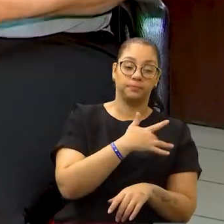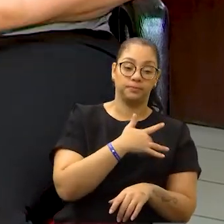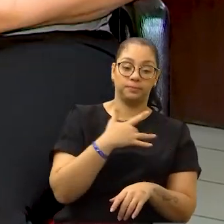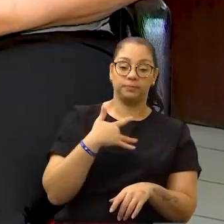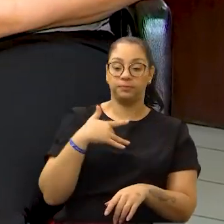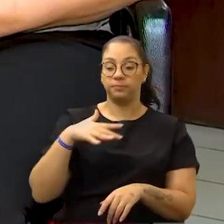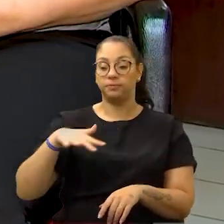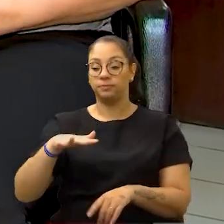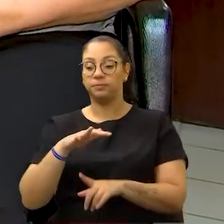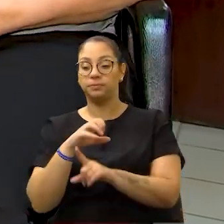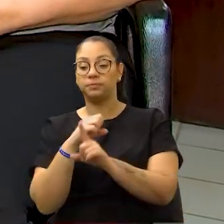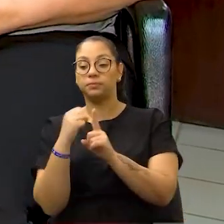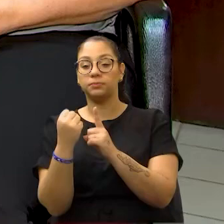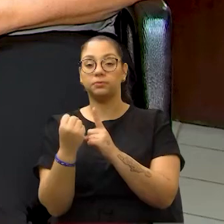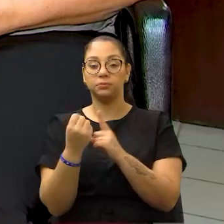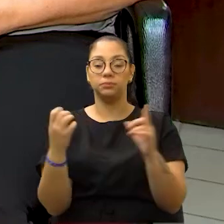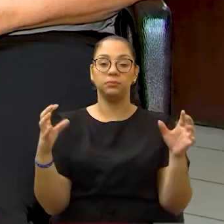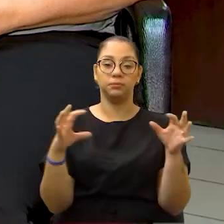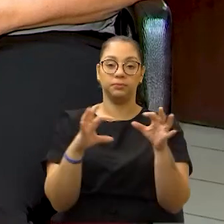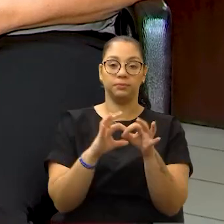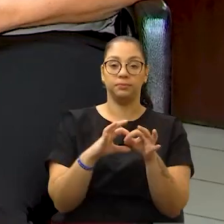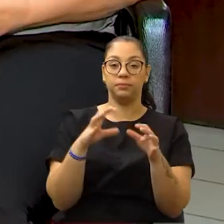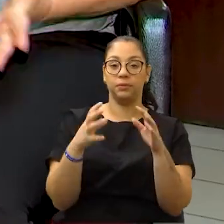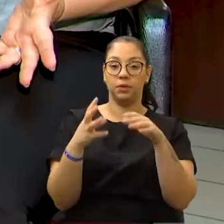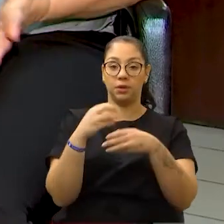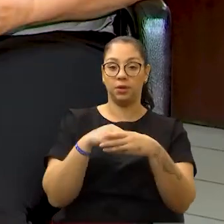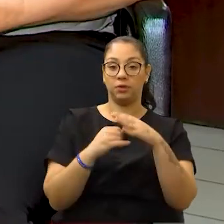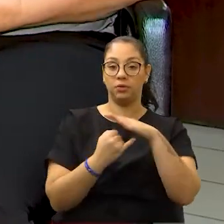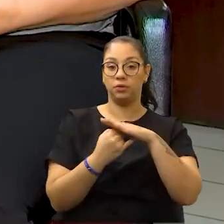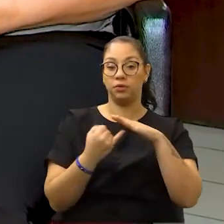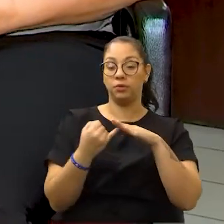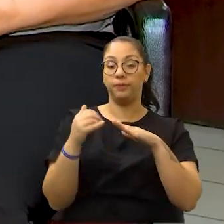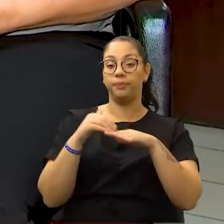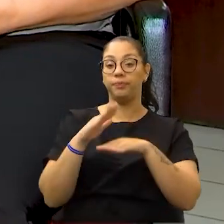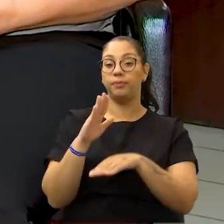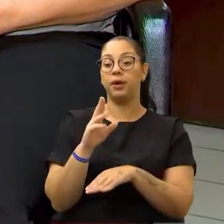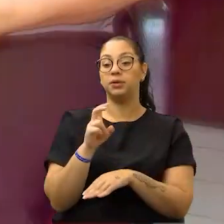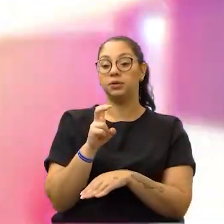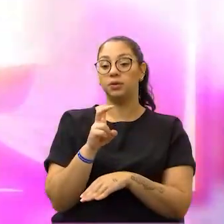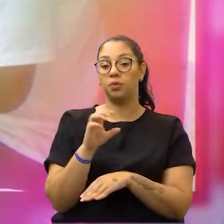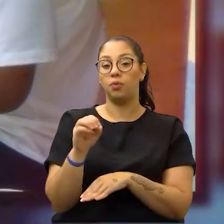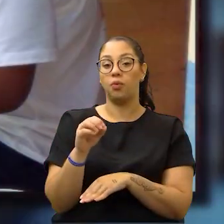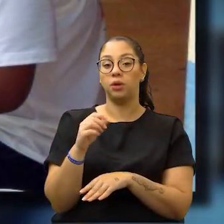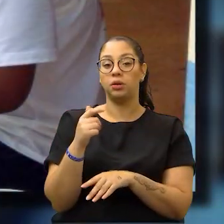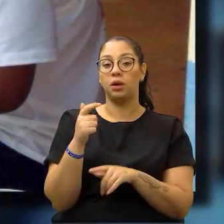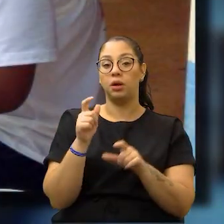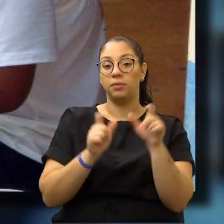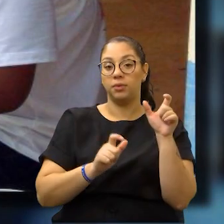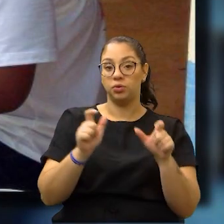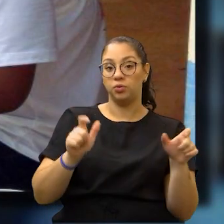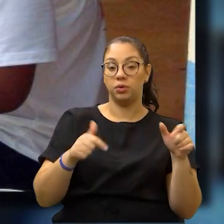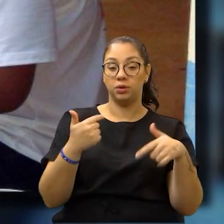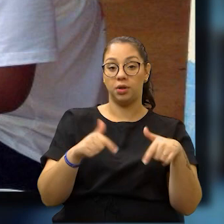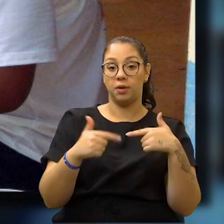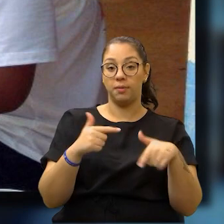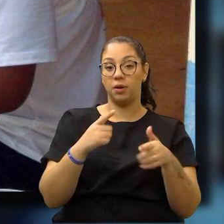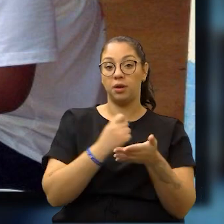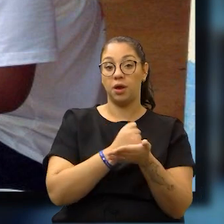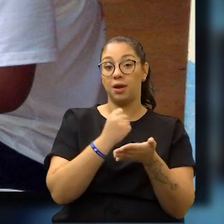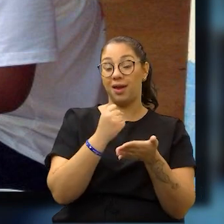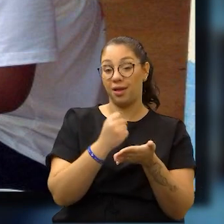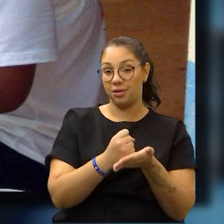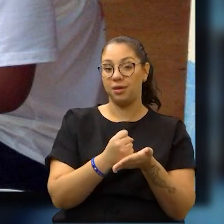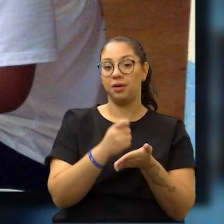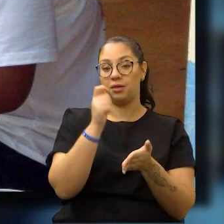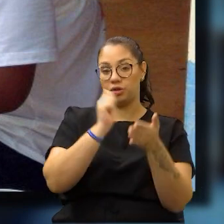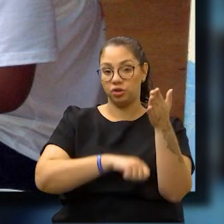da instituição. São mais de 150 trabalhadores, carteira